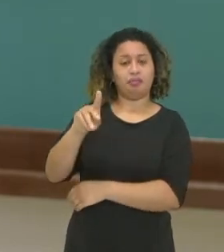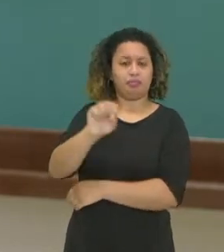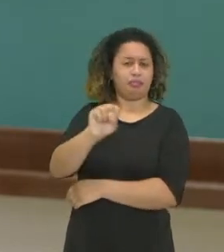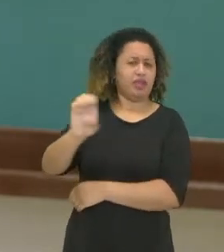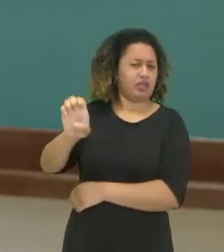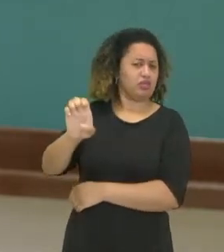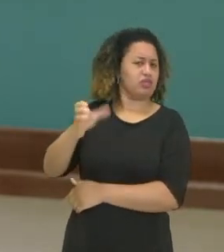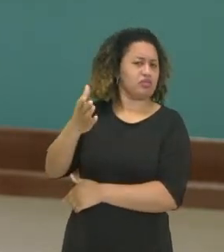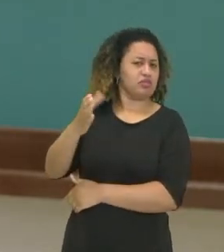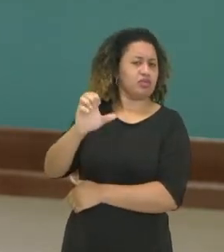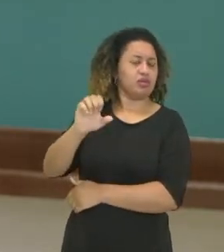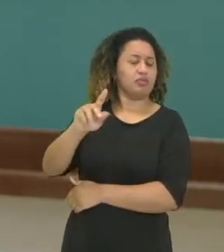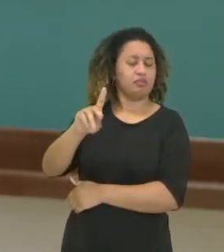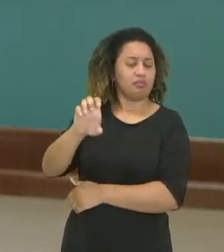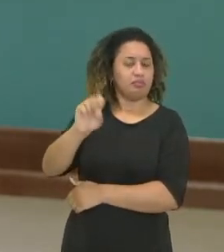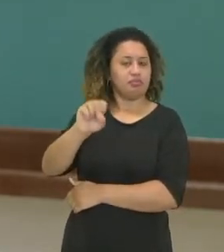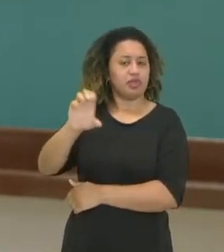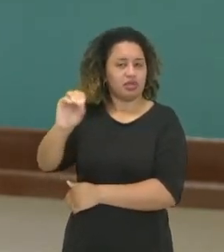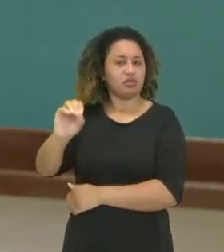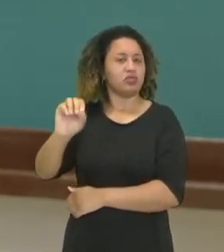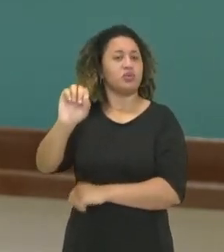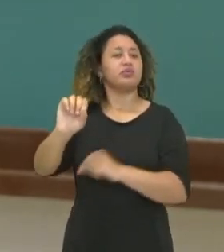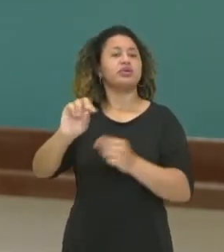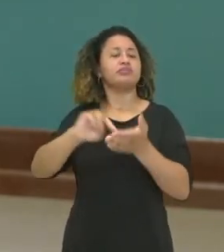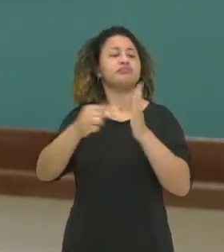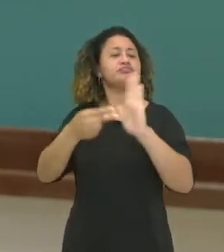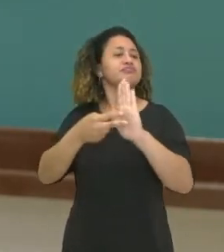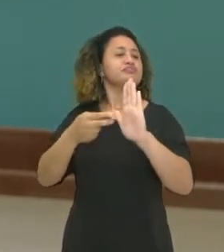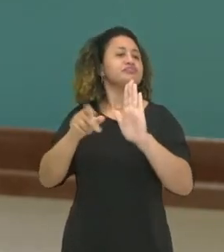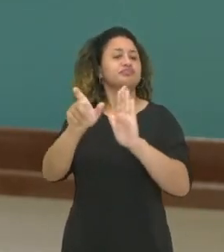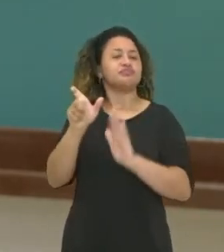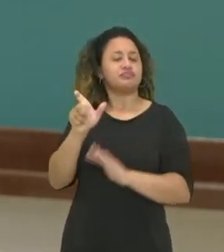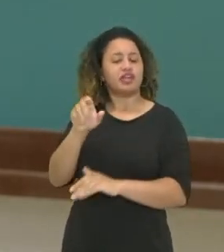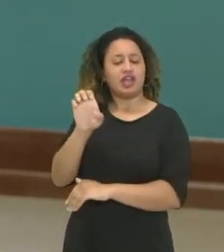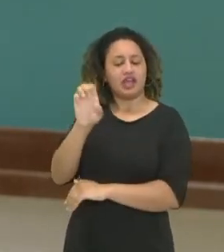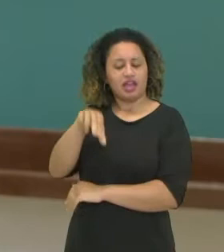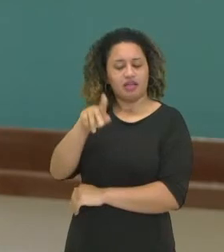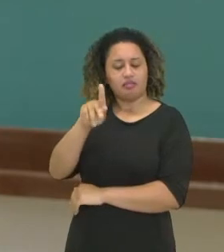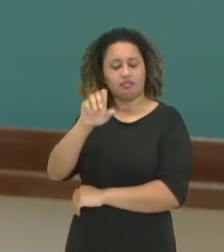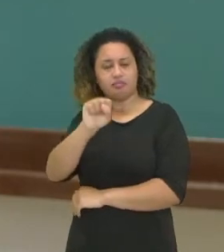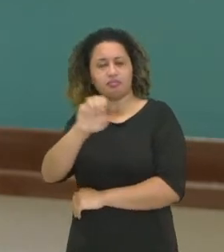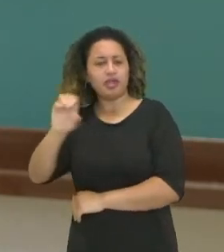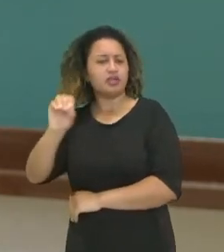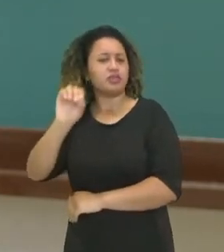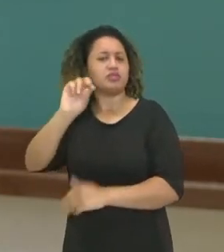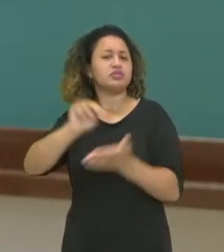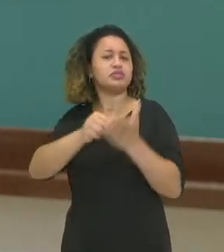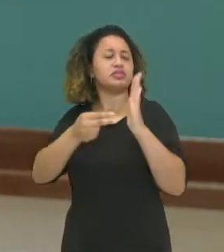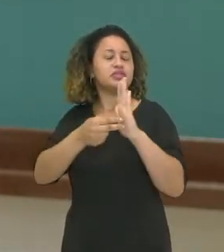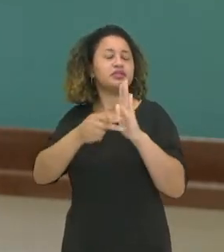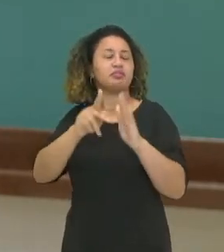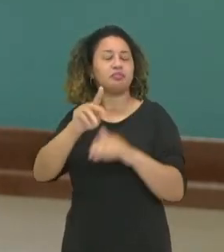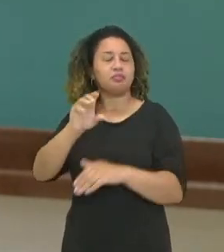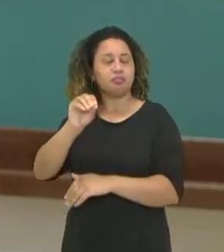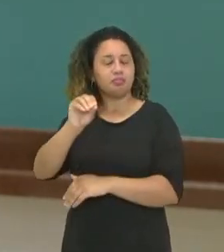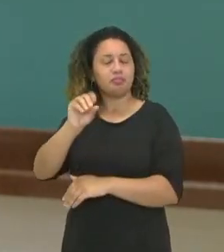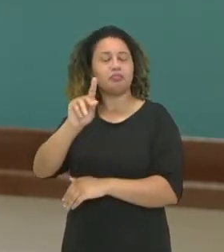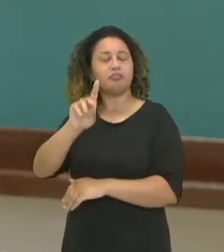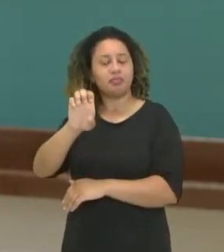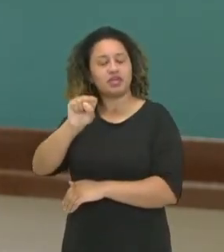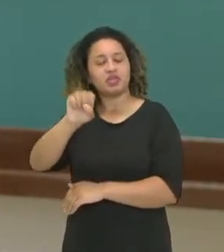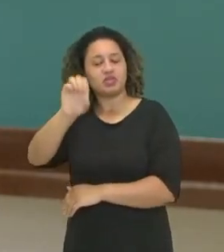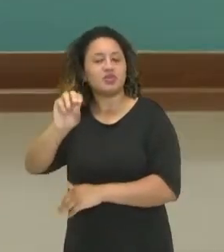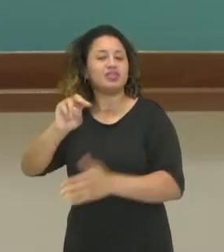qual que é o efeito de sentido por essa expressão, ó, em peso? O que ela significa, essa expressão destacada